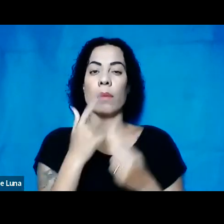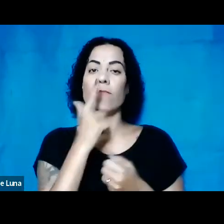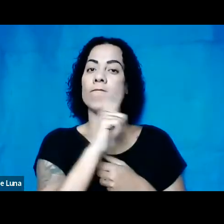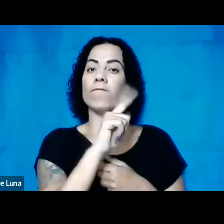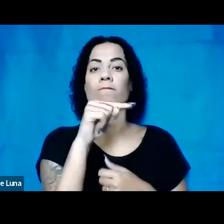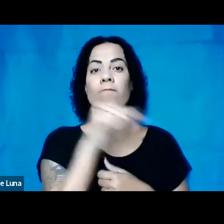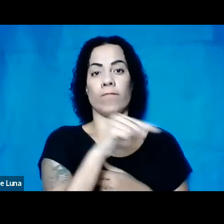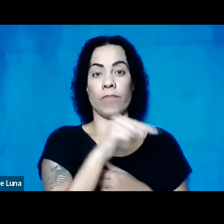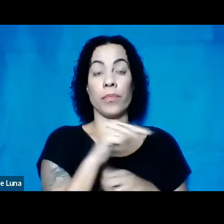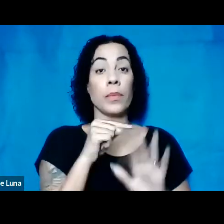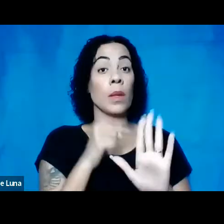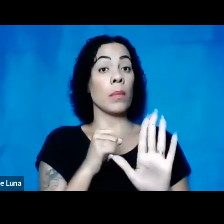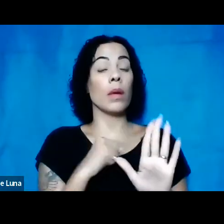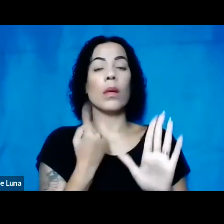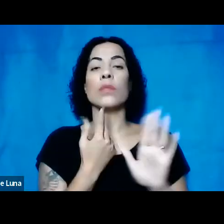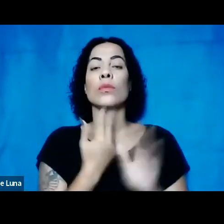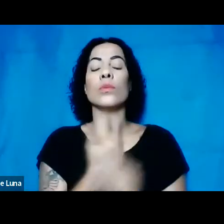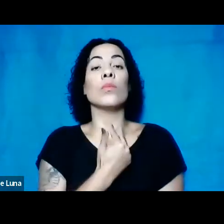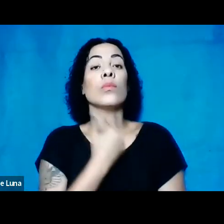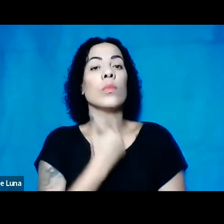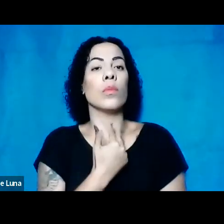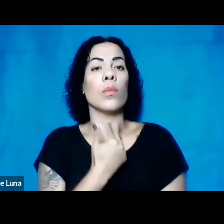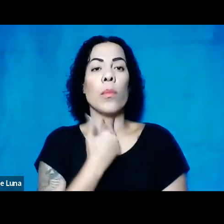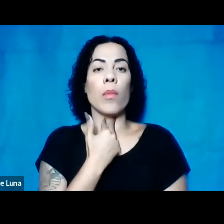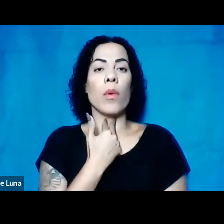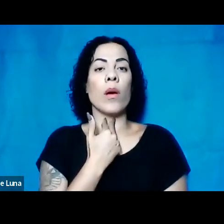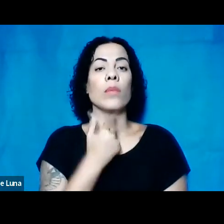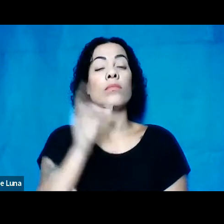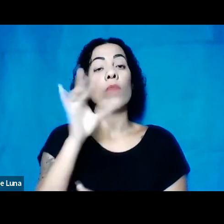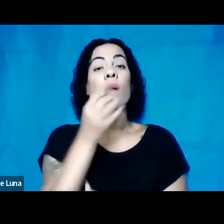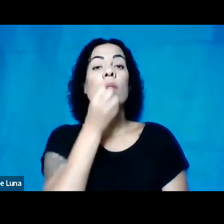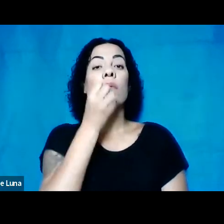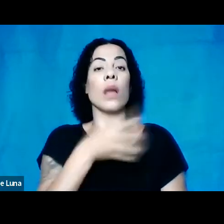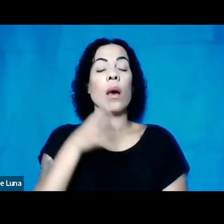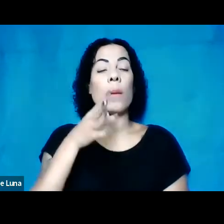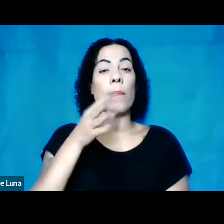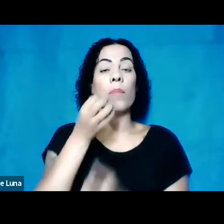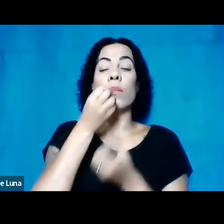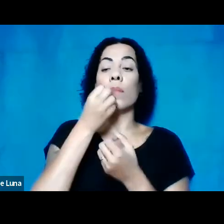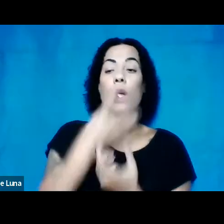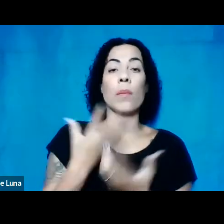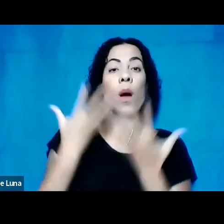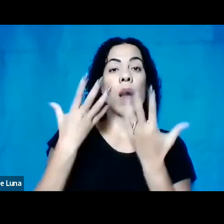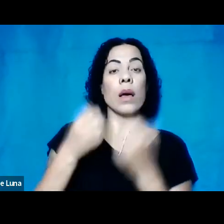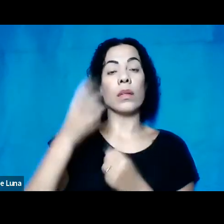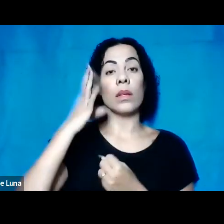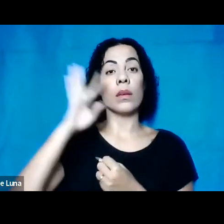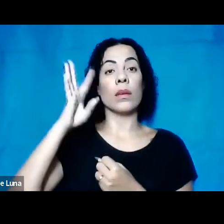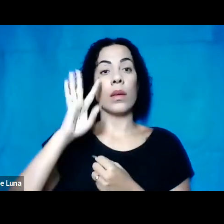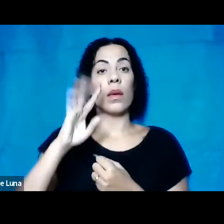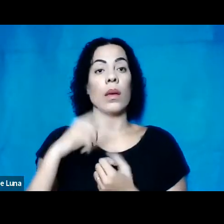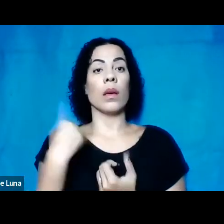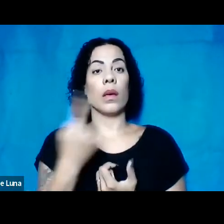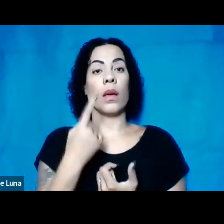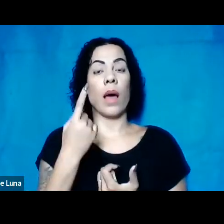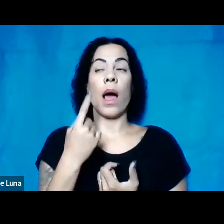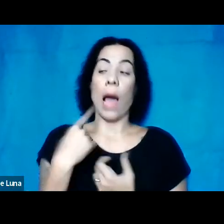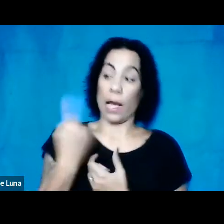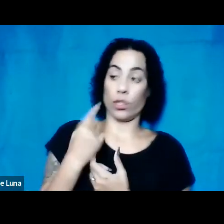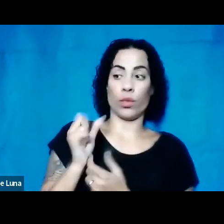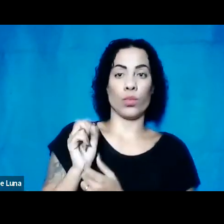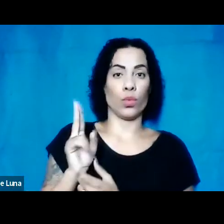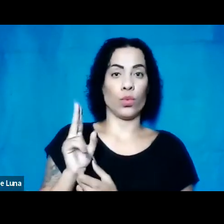gente não pode se contentar em ser muito falado, a gente, SUS, muito